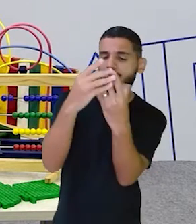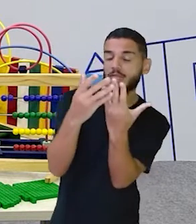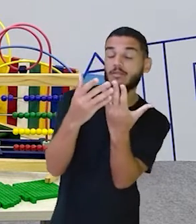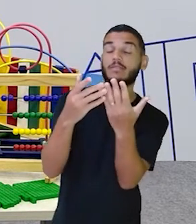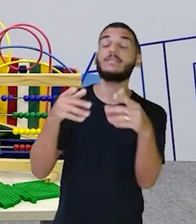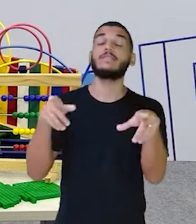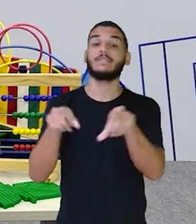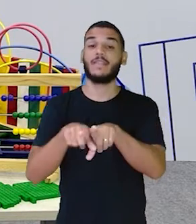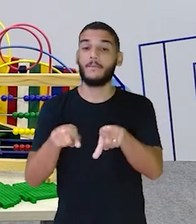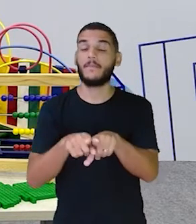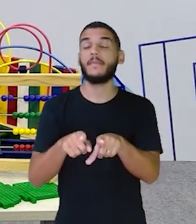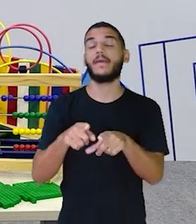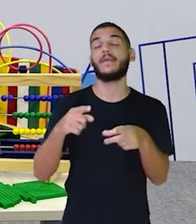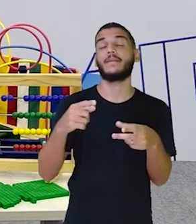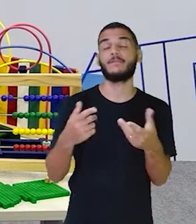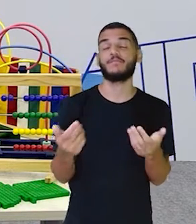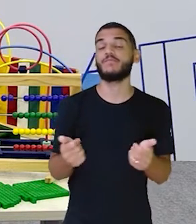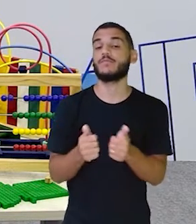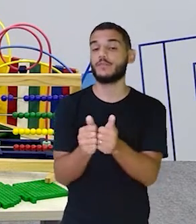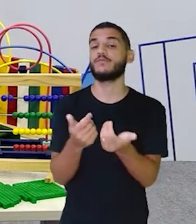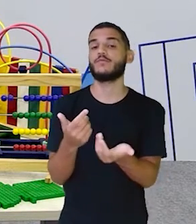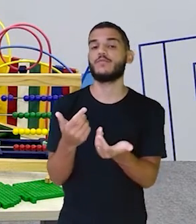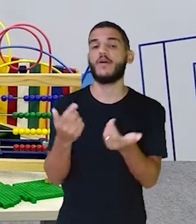ser feito com o estudante